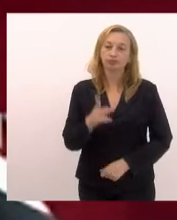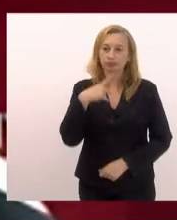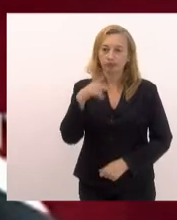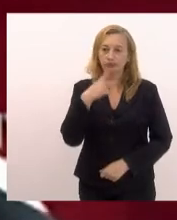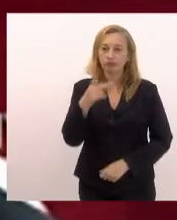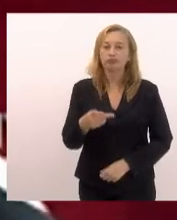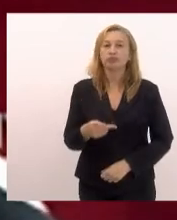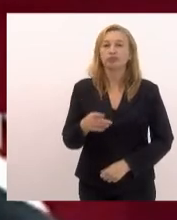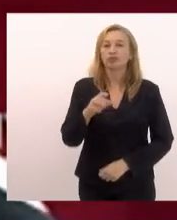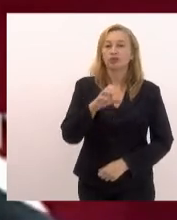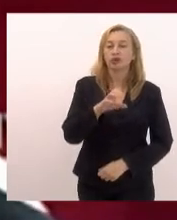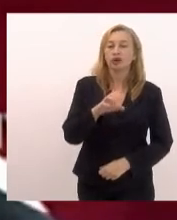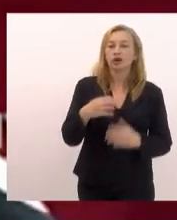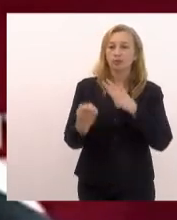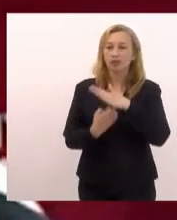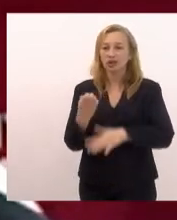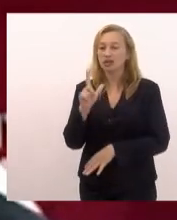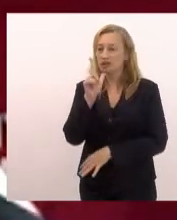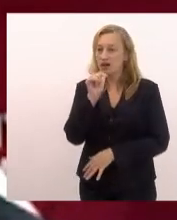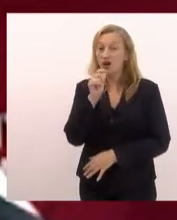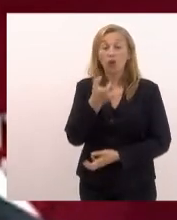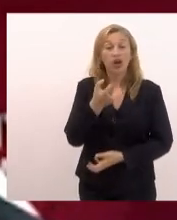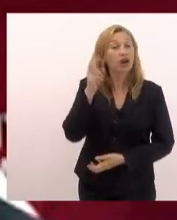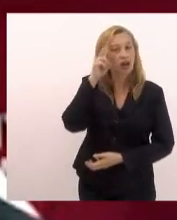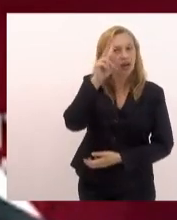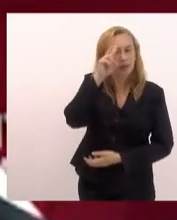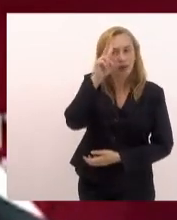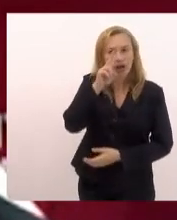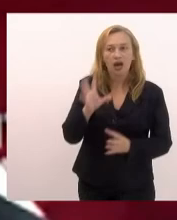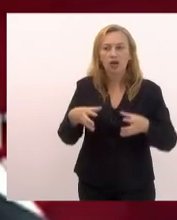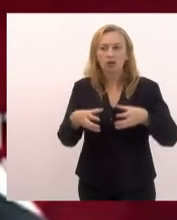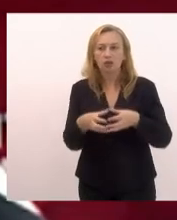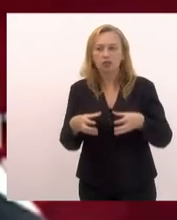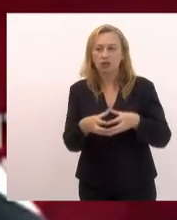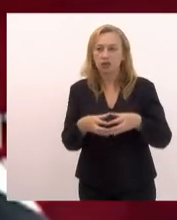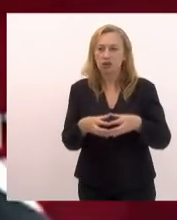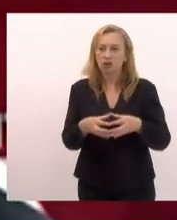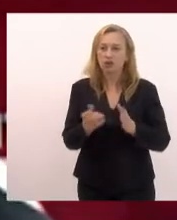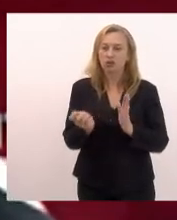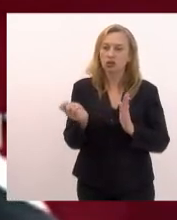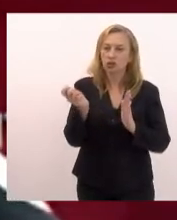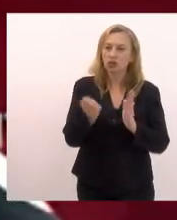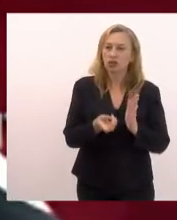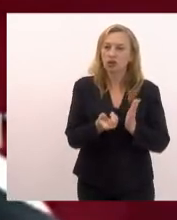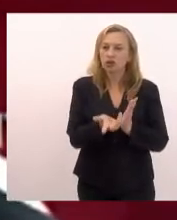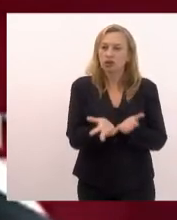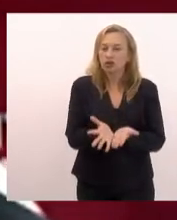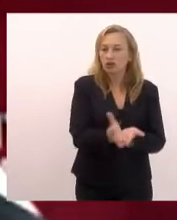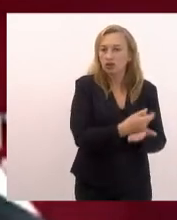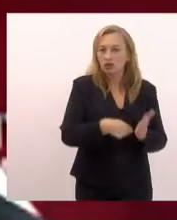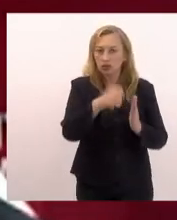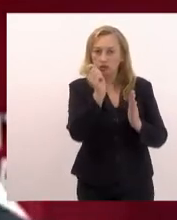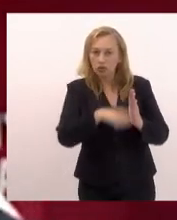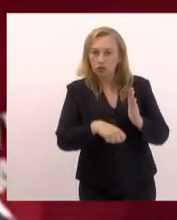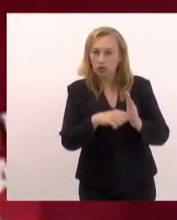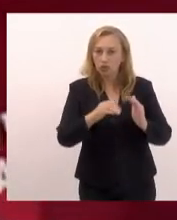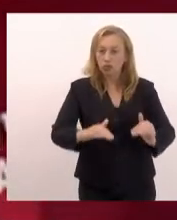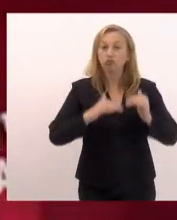a SEDAI, eu quero lembrar aqui, né, que a Comissão de Tributação tem uma subcomissão